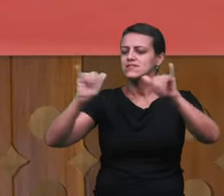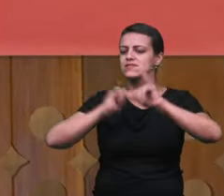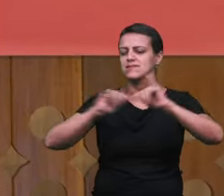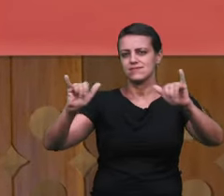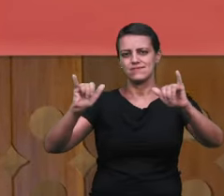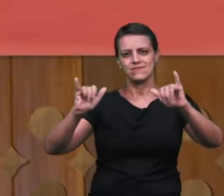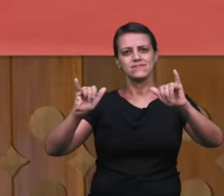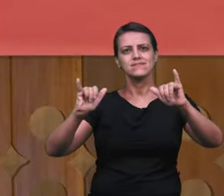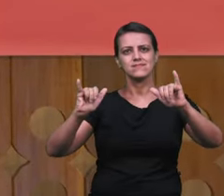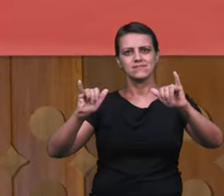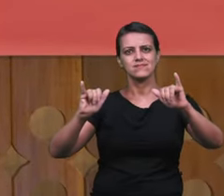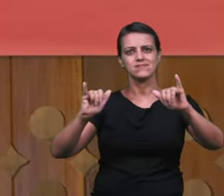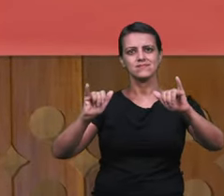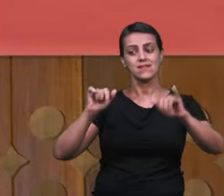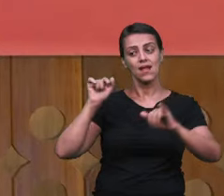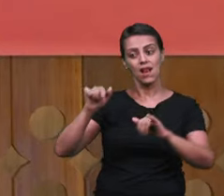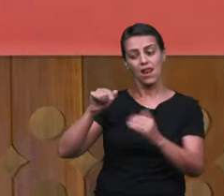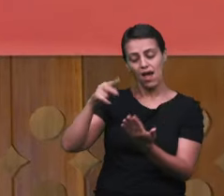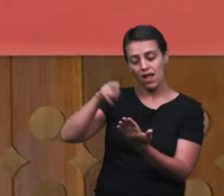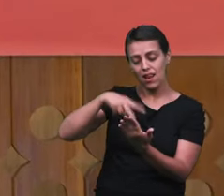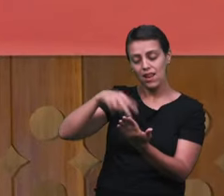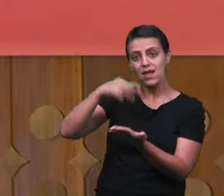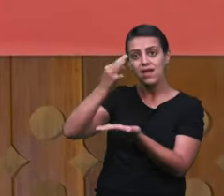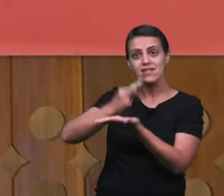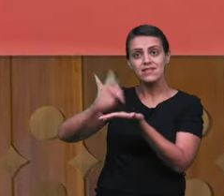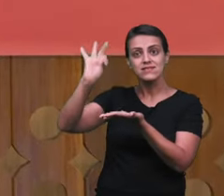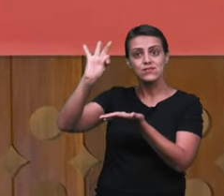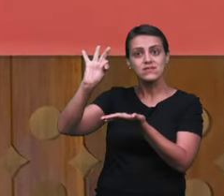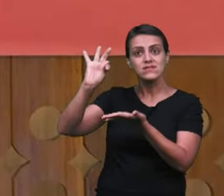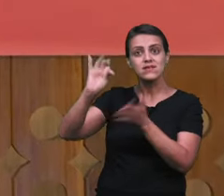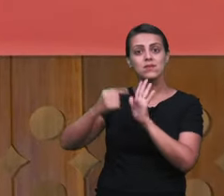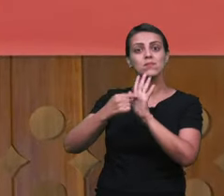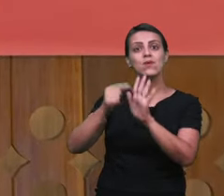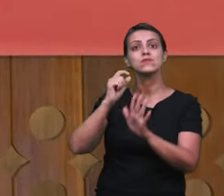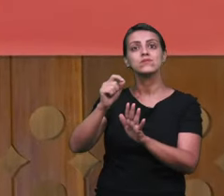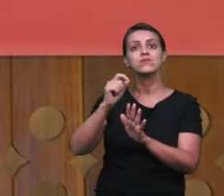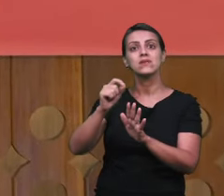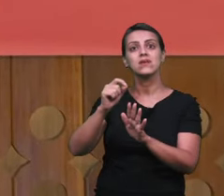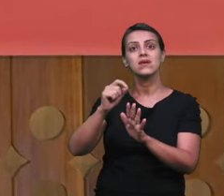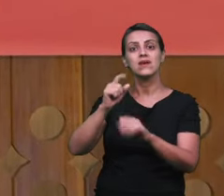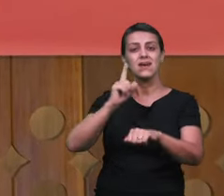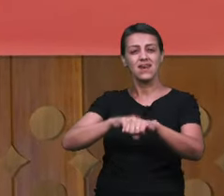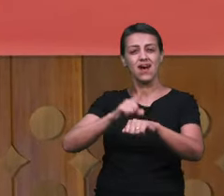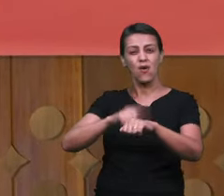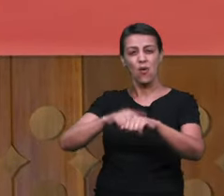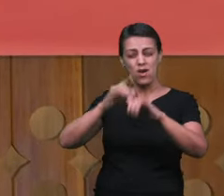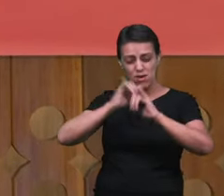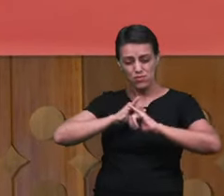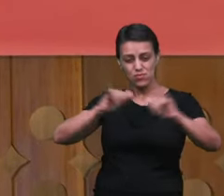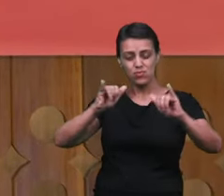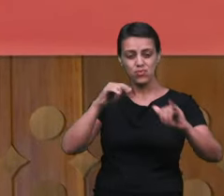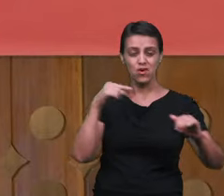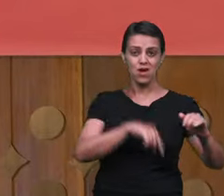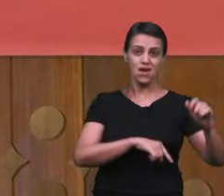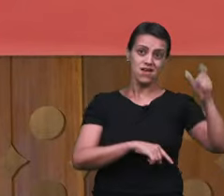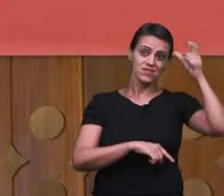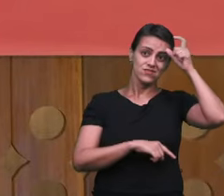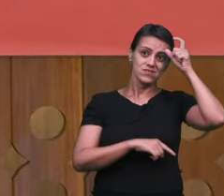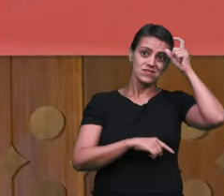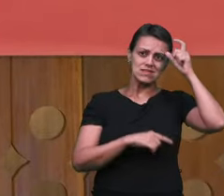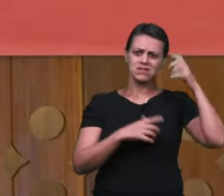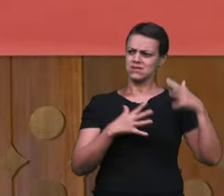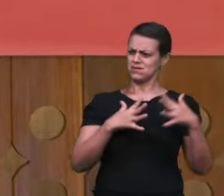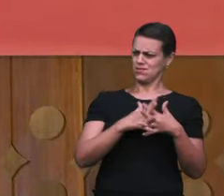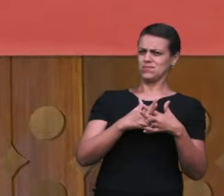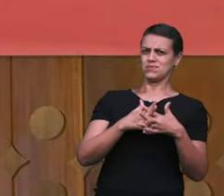a trombeta vai confundir o adversário. Por quê? Porque só a igreja é que